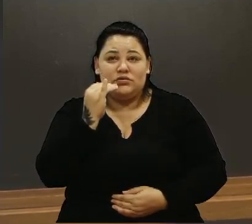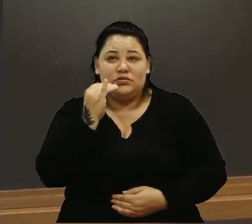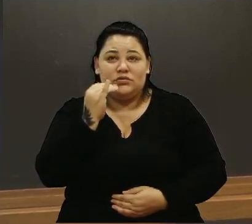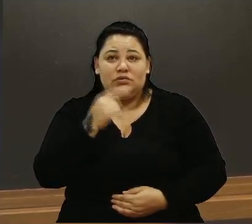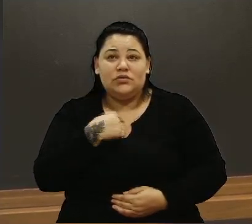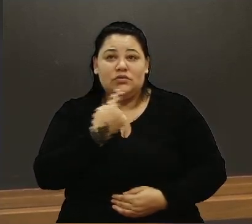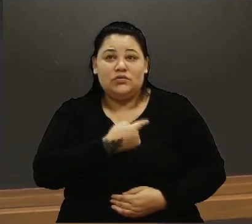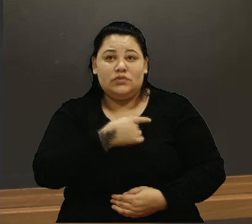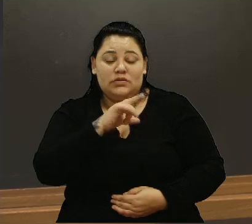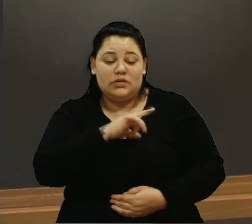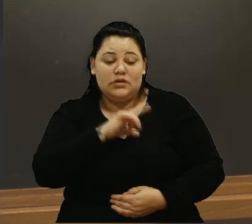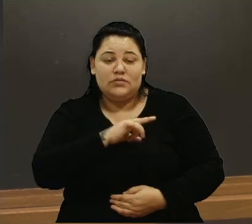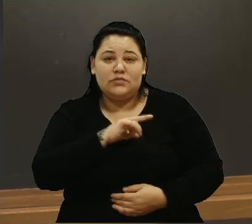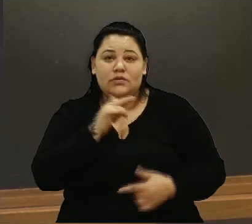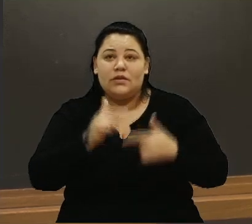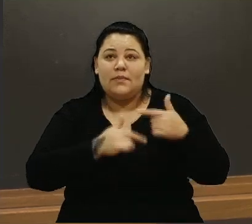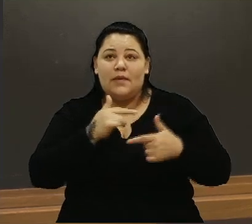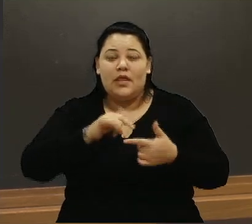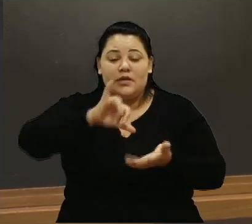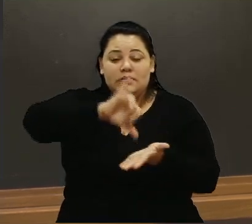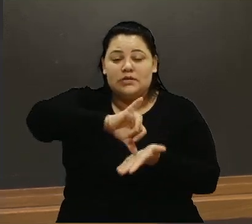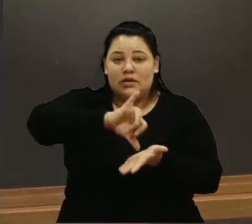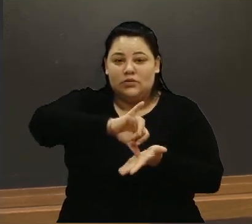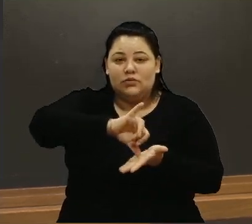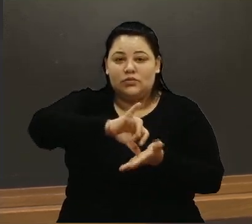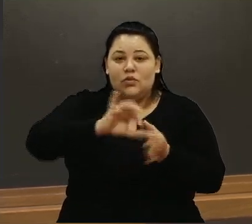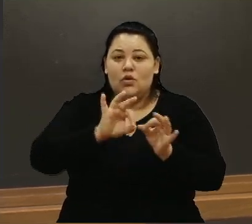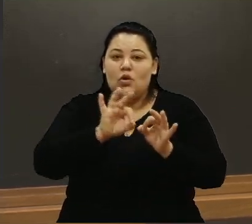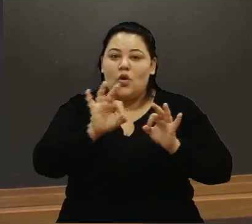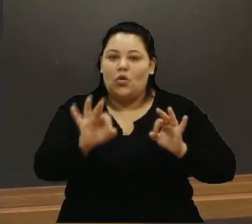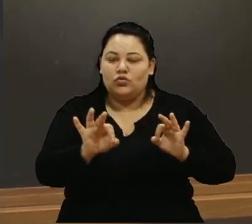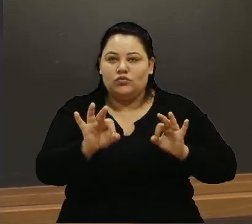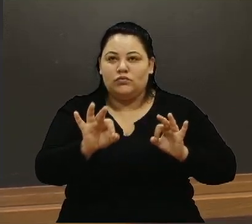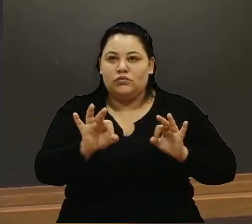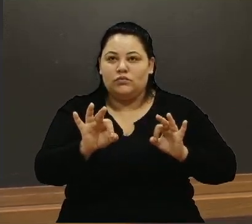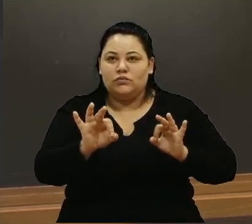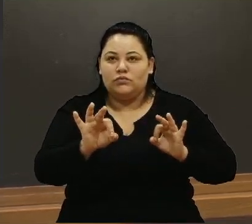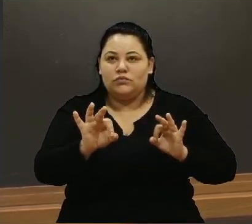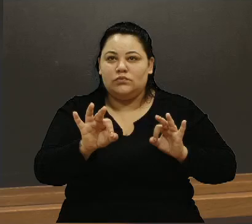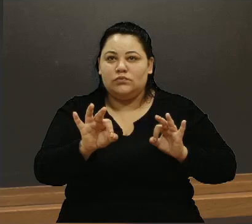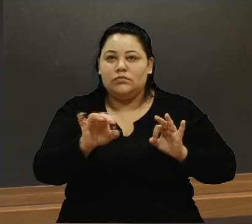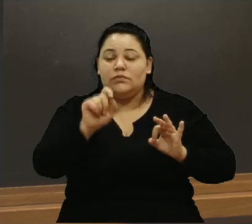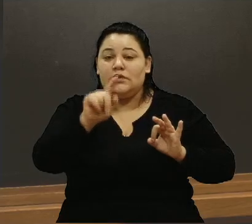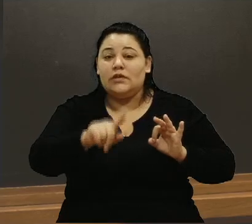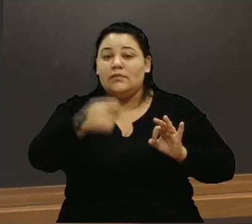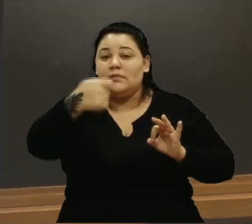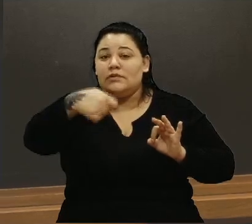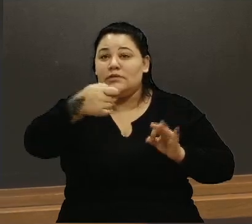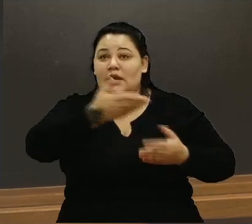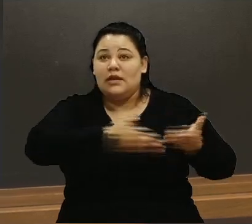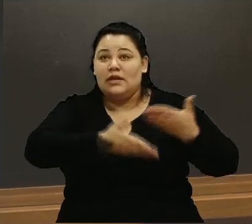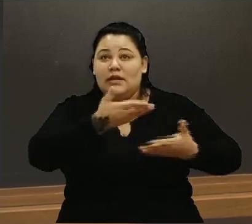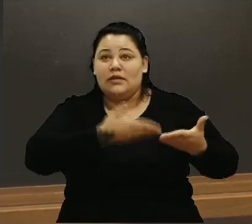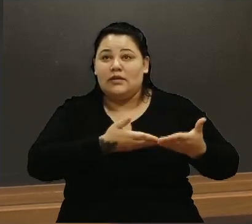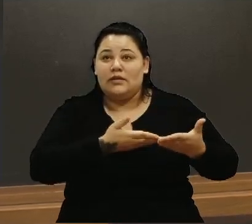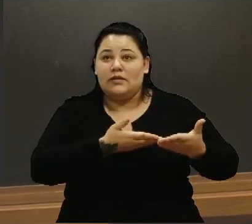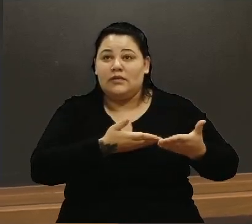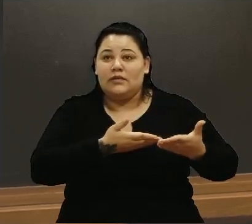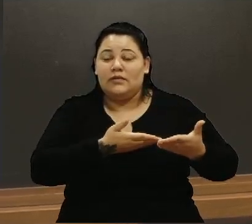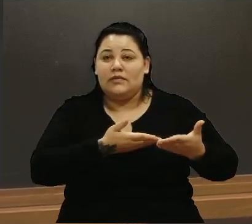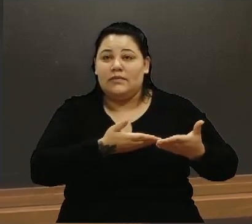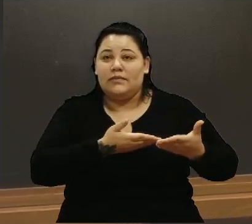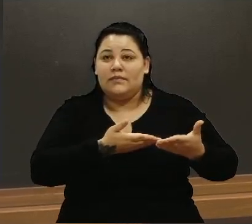esses trabalhadores em centros muito distantes. Por exemplo, quem tem que atender o Canyon, bate o ponto em cima da Sorvelândia do